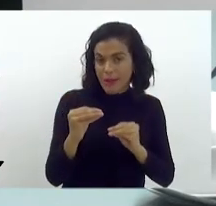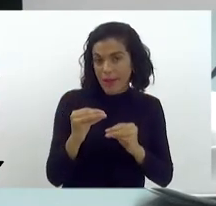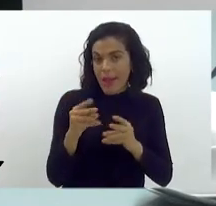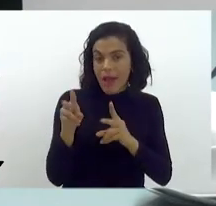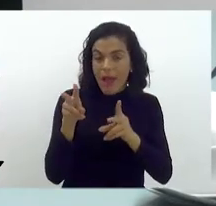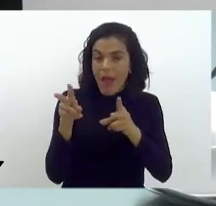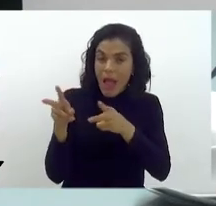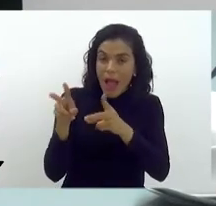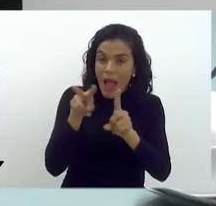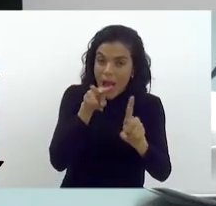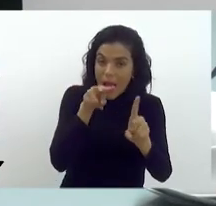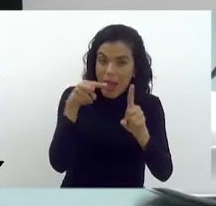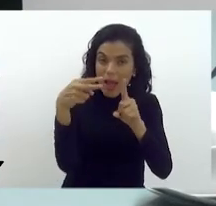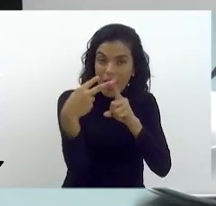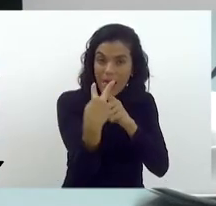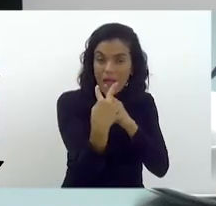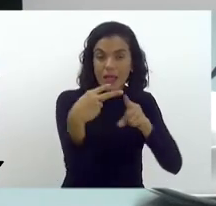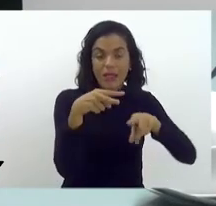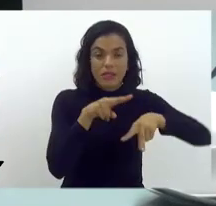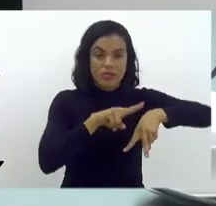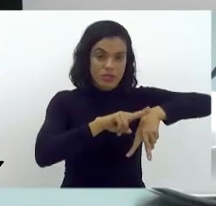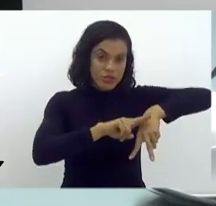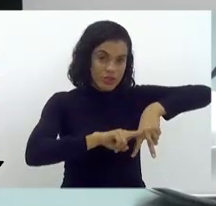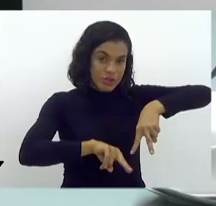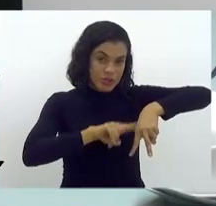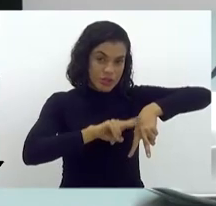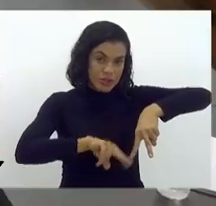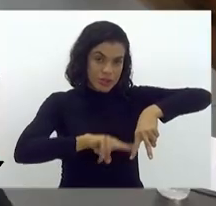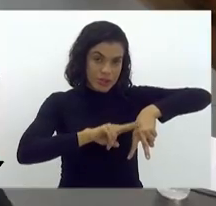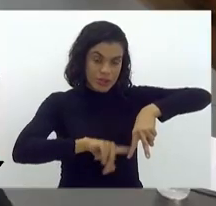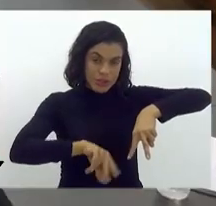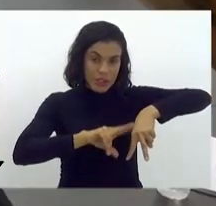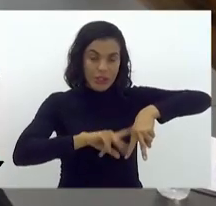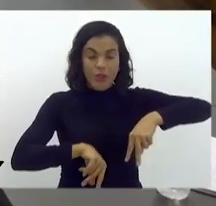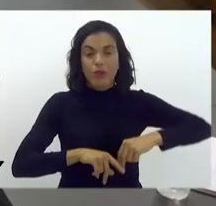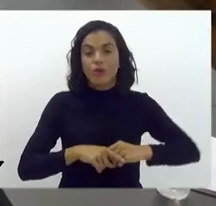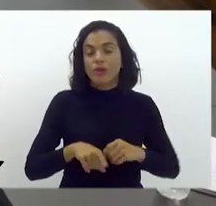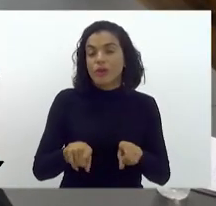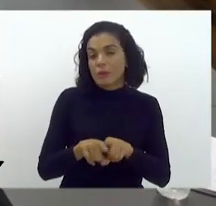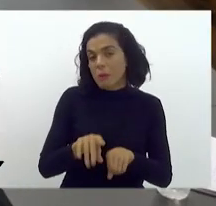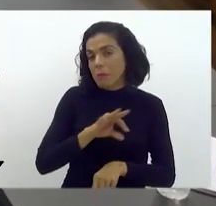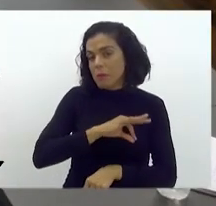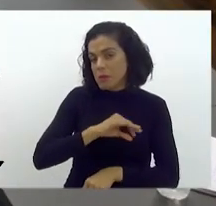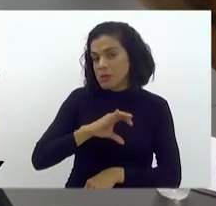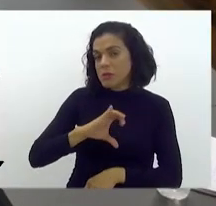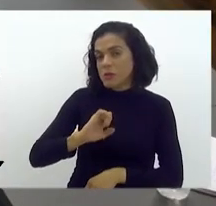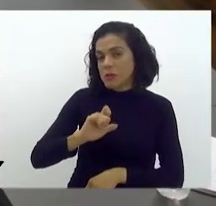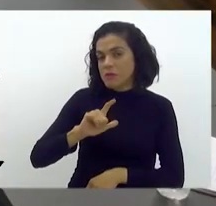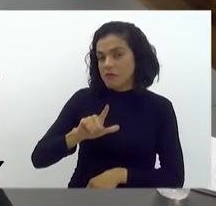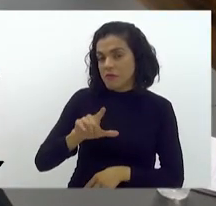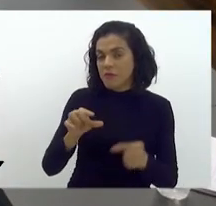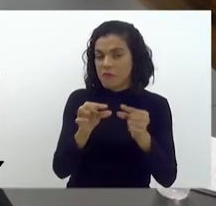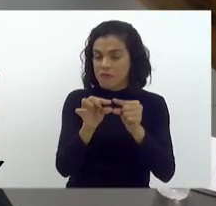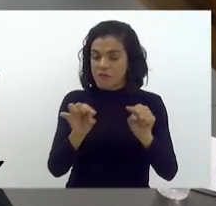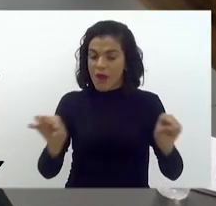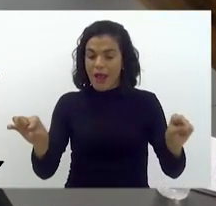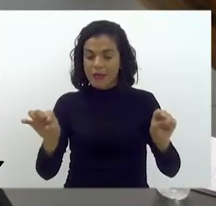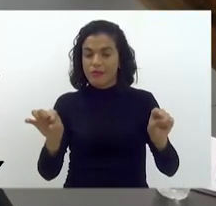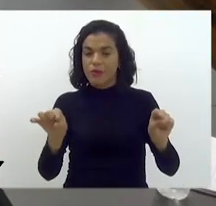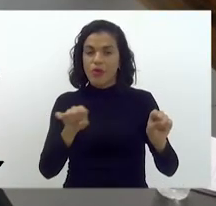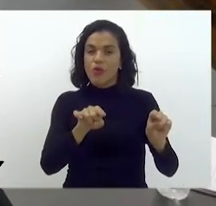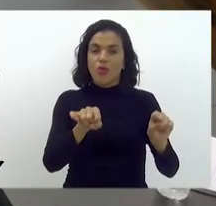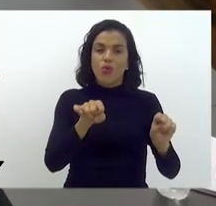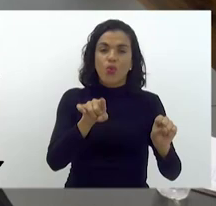concordo plenamente com a doutora Bárbara é acho que o policial civil é uma frase recorrente minha não vende